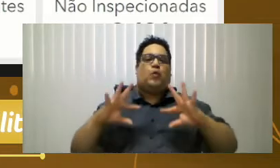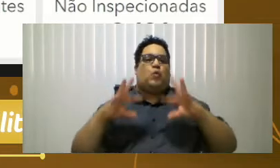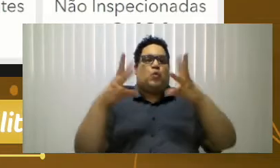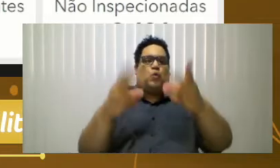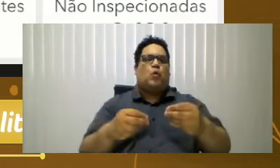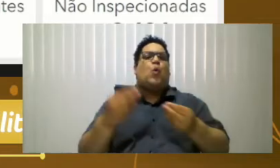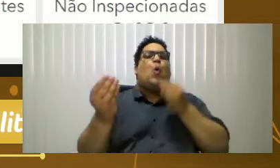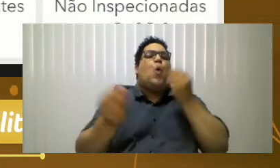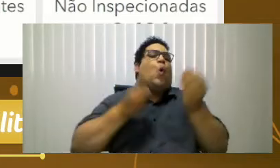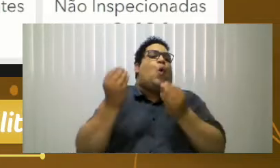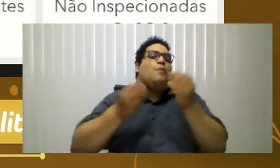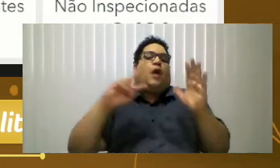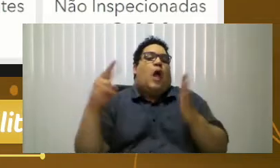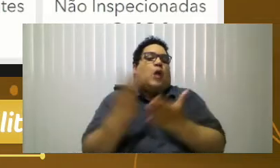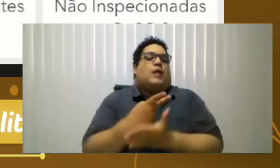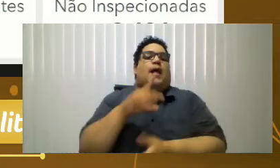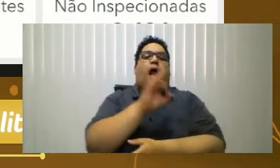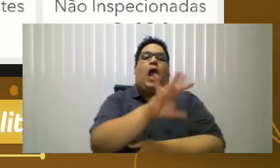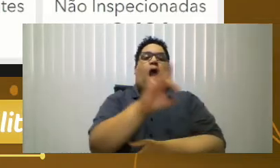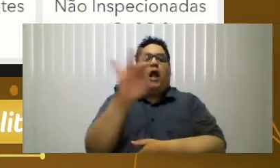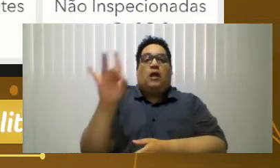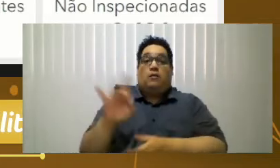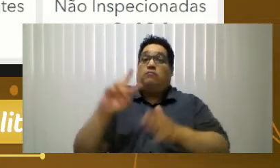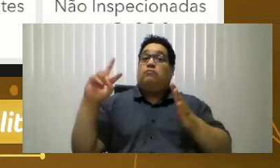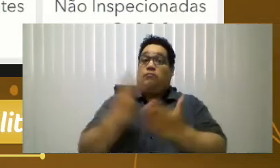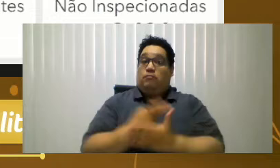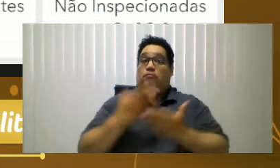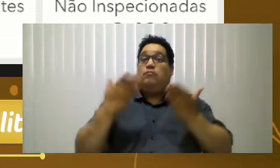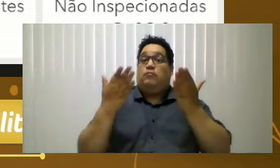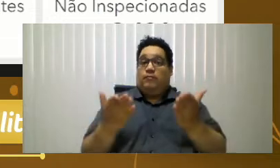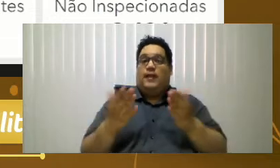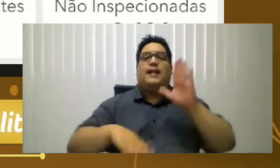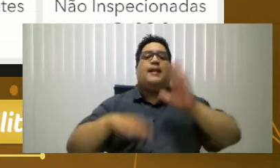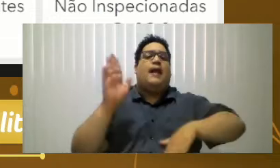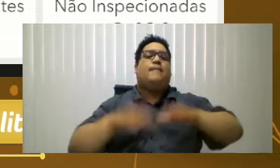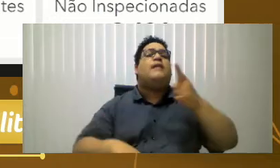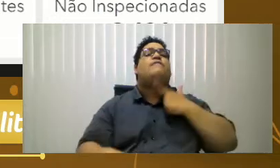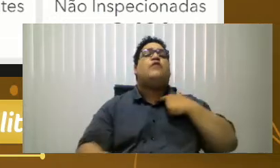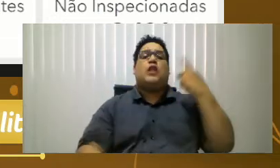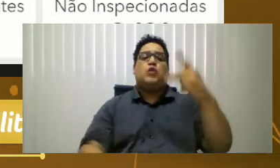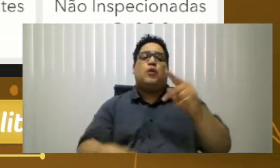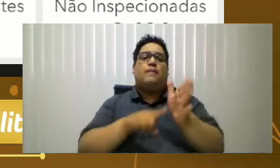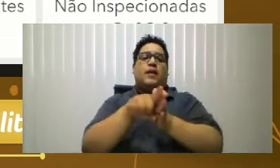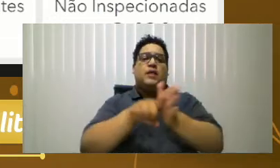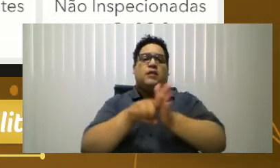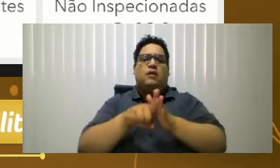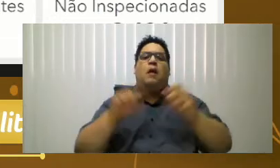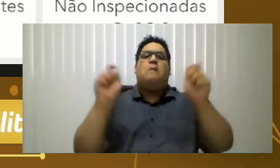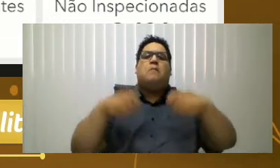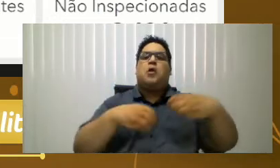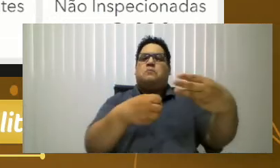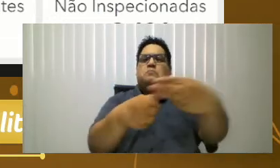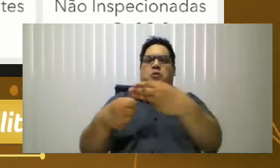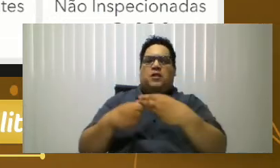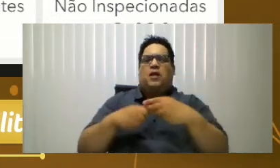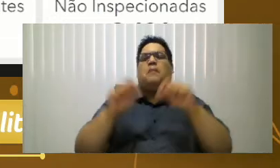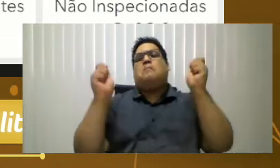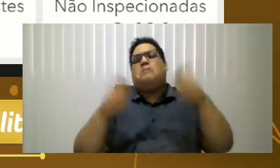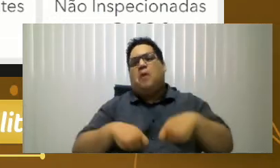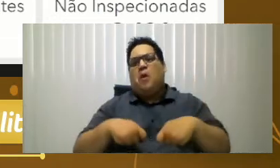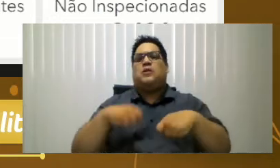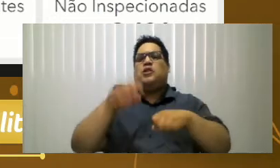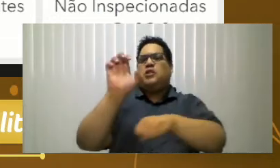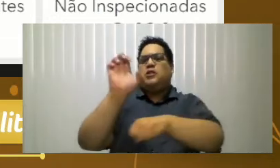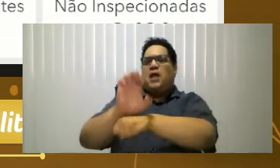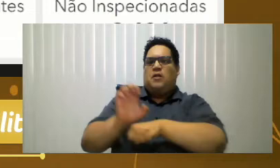a situação de cada evento de acordo com o que você quer pesquisar, seja município, seja municipal, seja